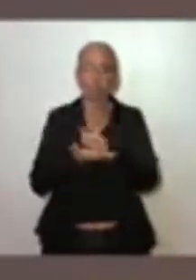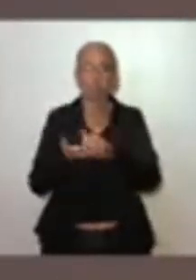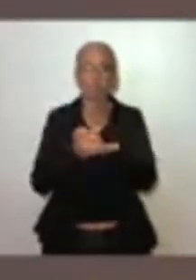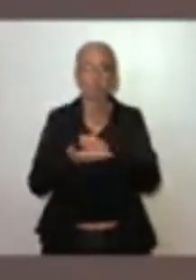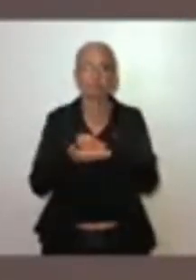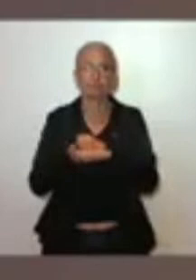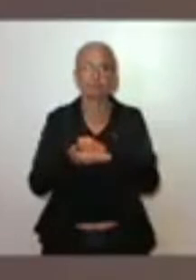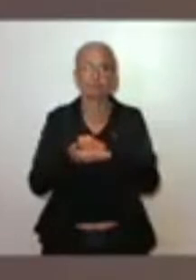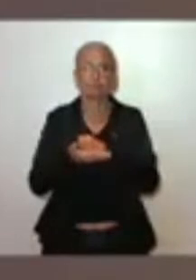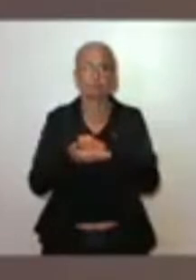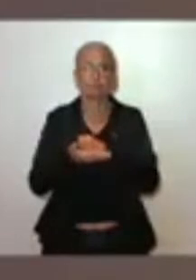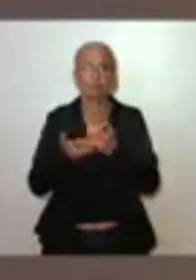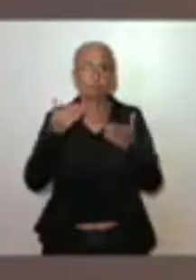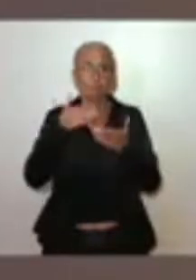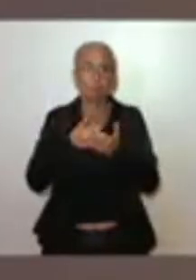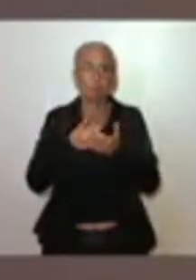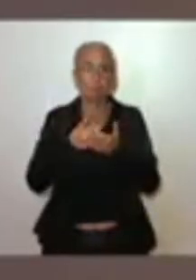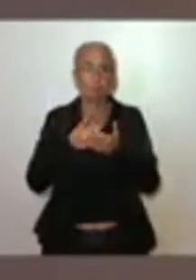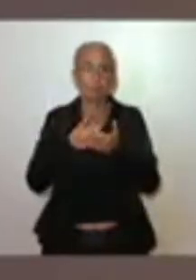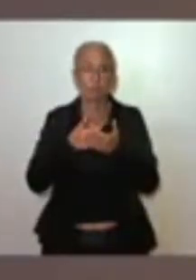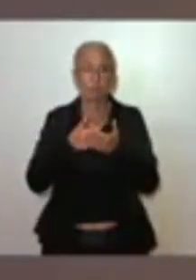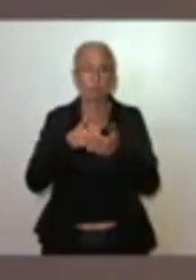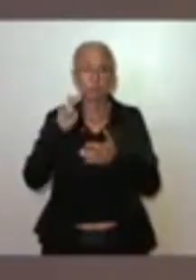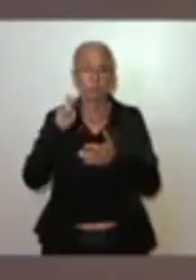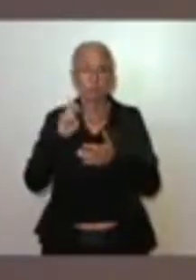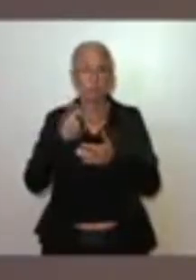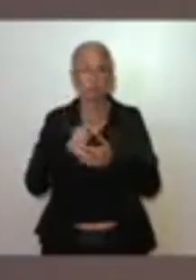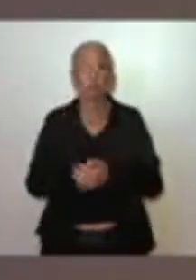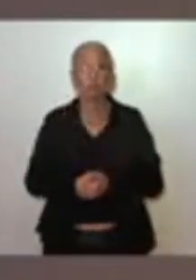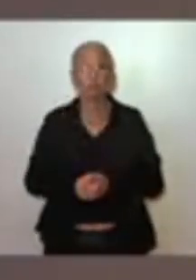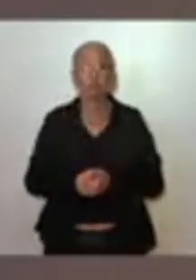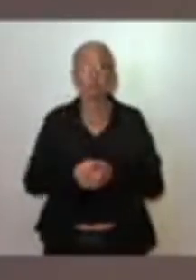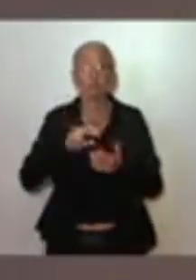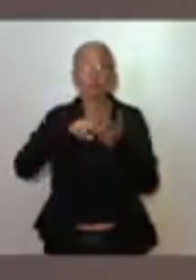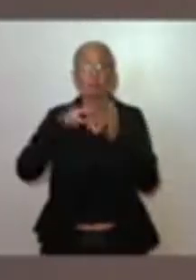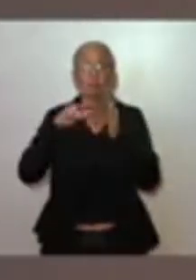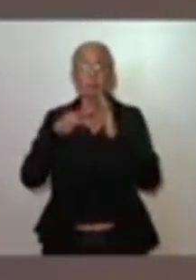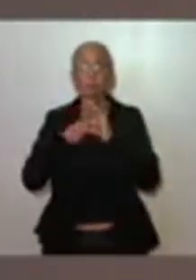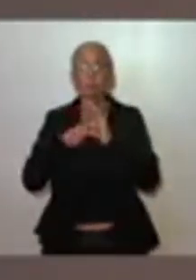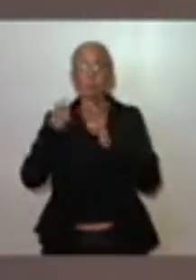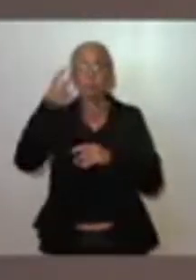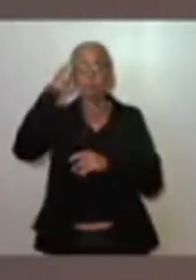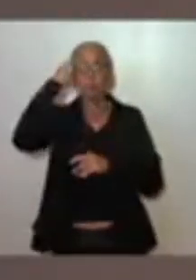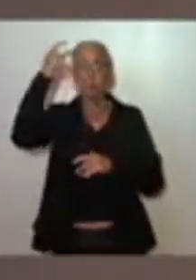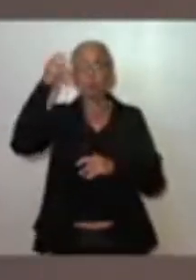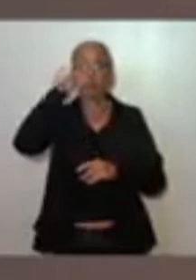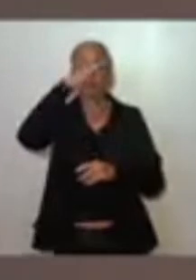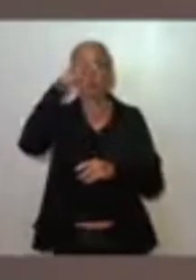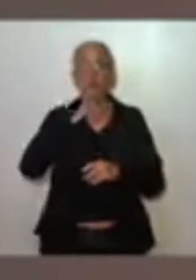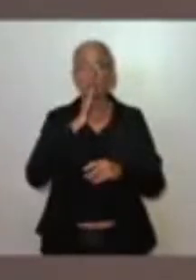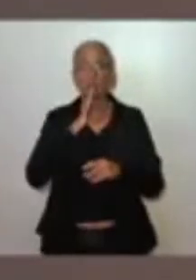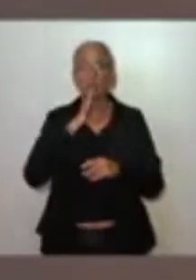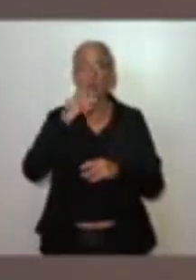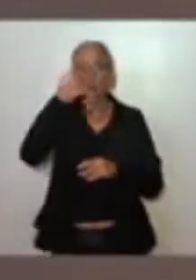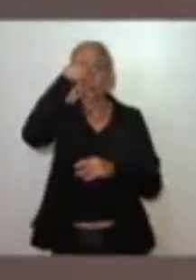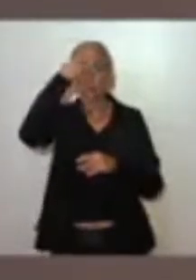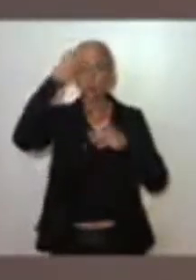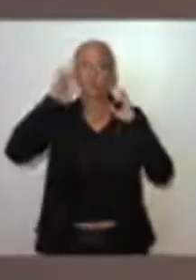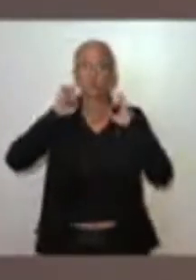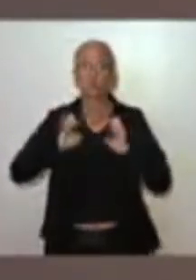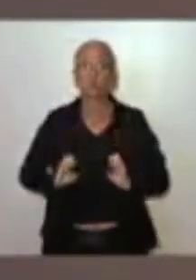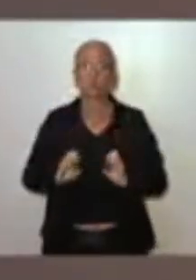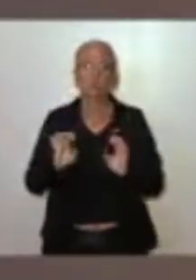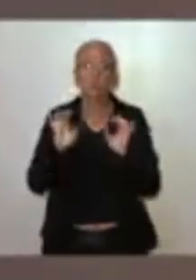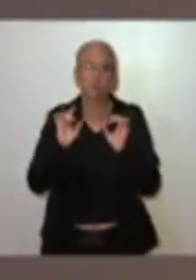e por fim o último item da minha lista do que significa pensar o Brasil hoje como cidadão visualiza